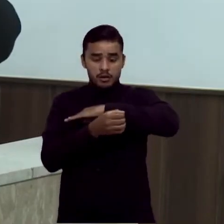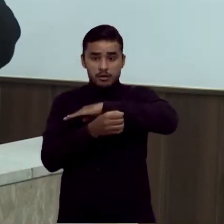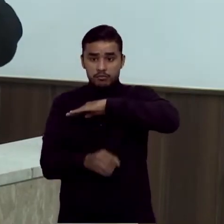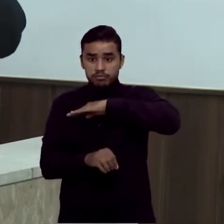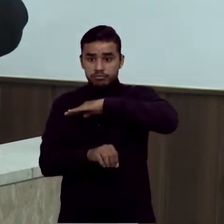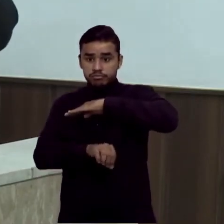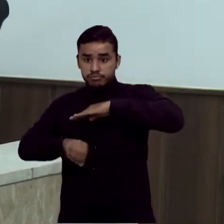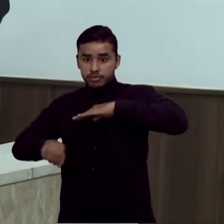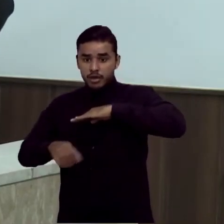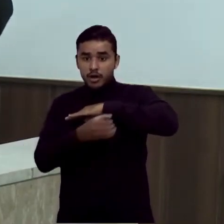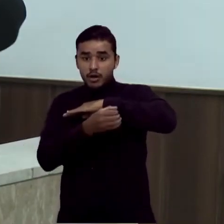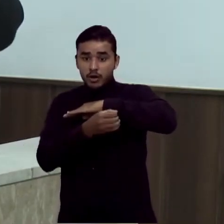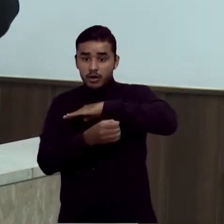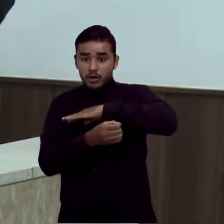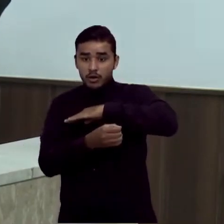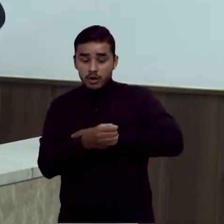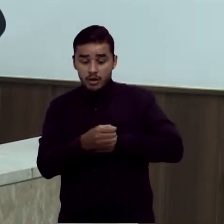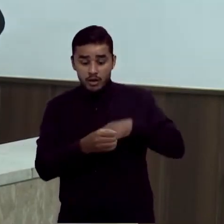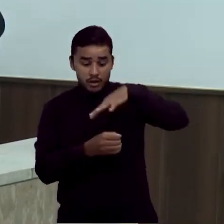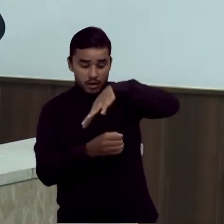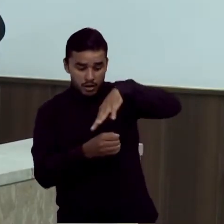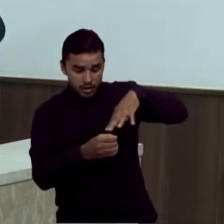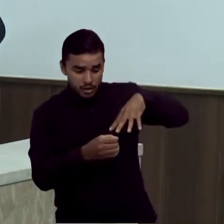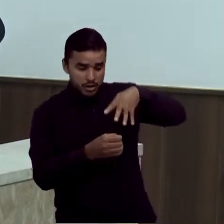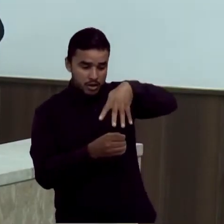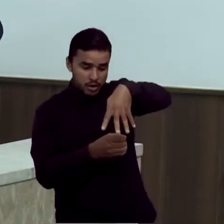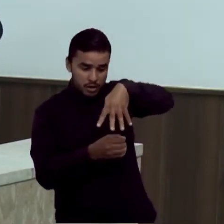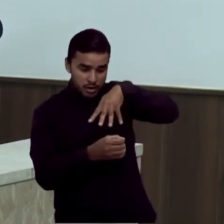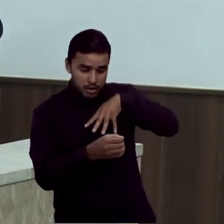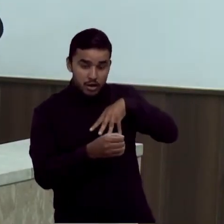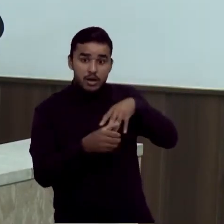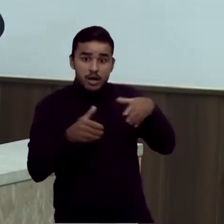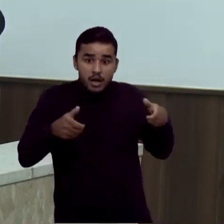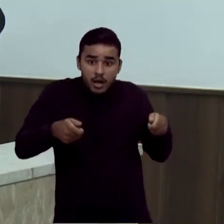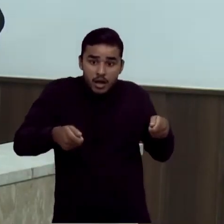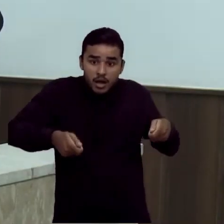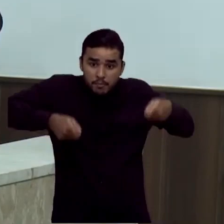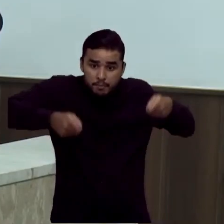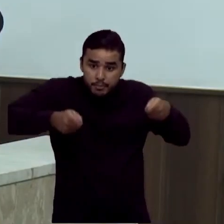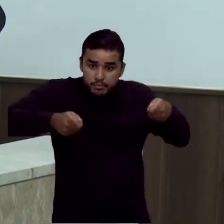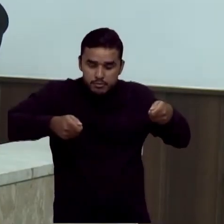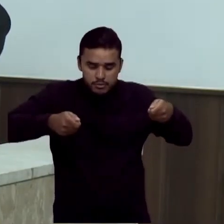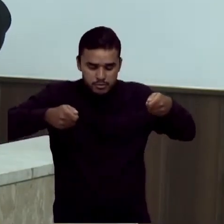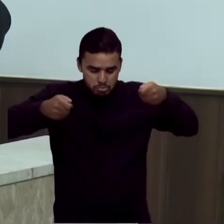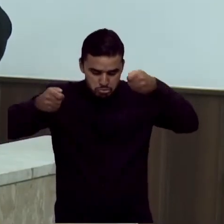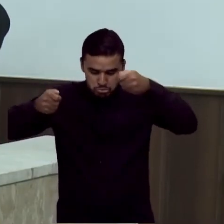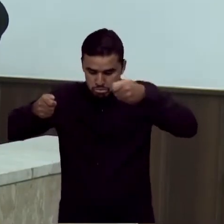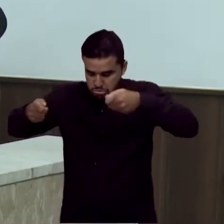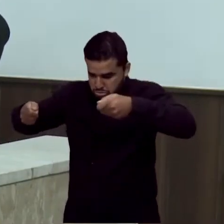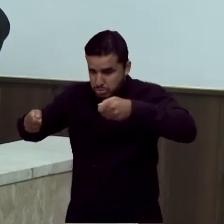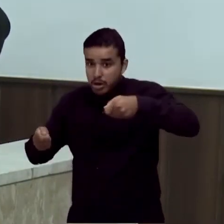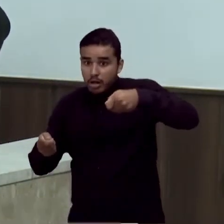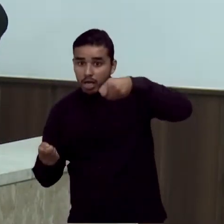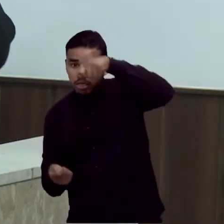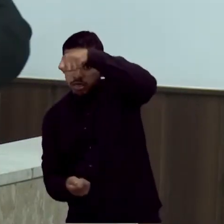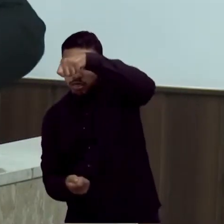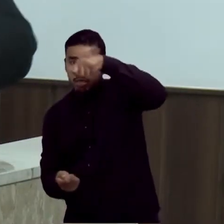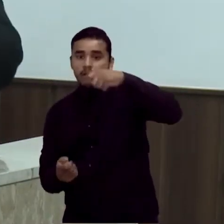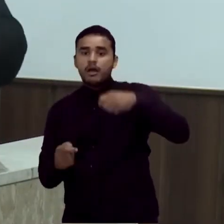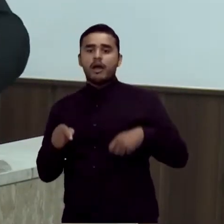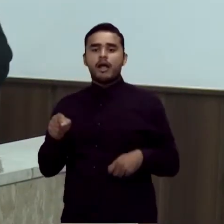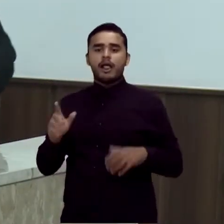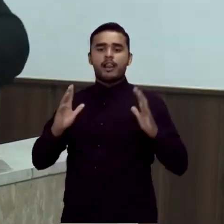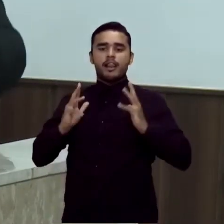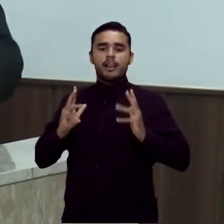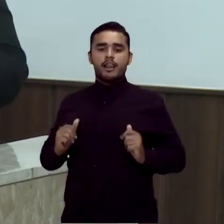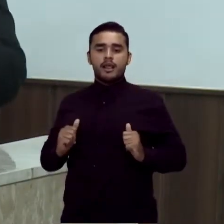tampa, sua tampa, e ela fica dentro dessa tampa, fica um cesto ali inoxidável, e aí ele vai poder fazer